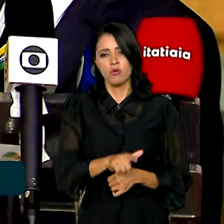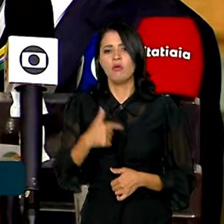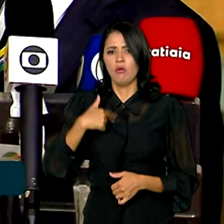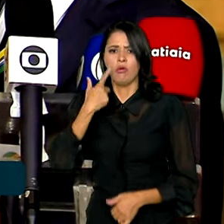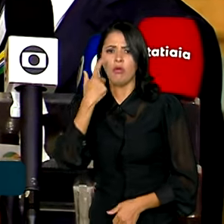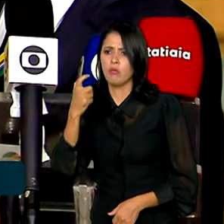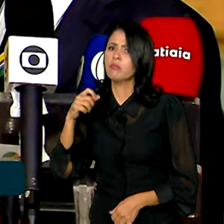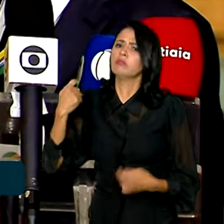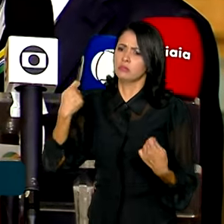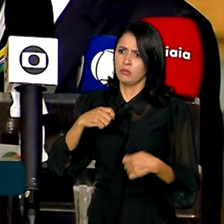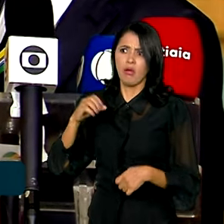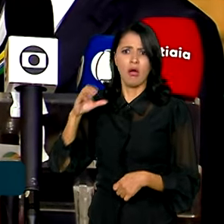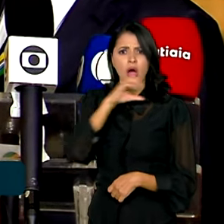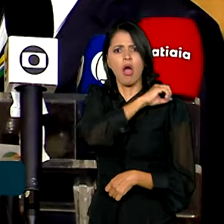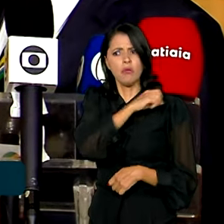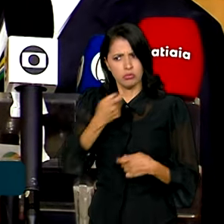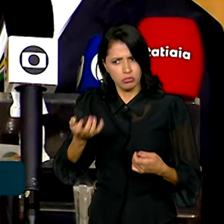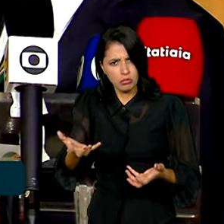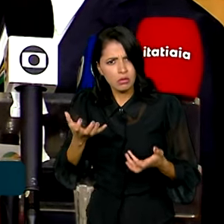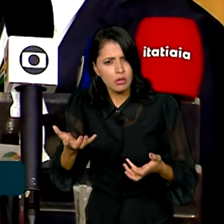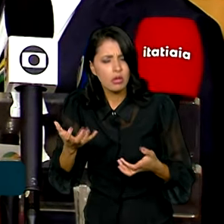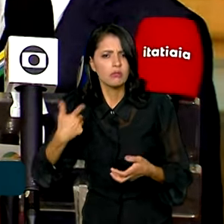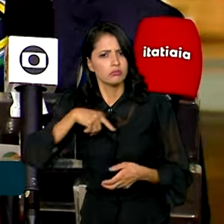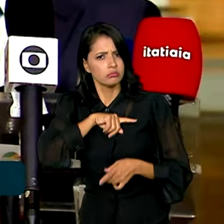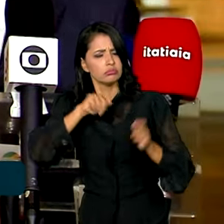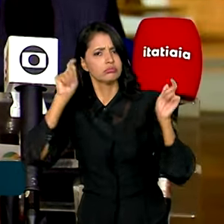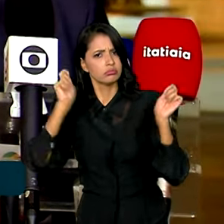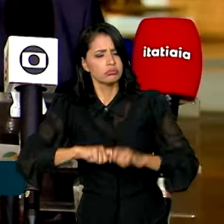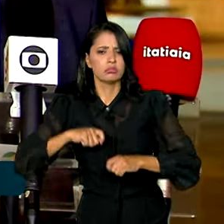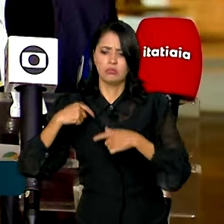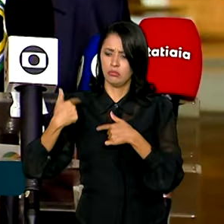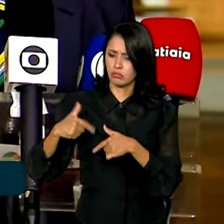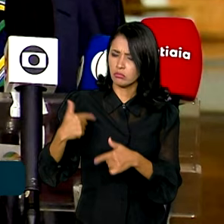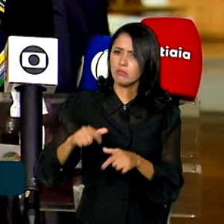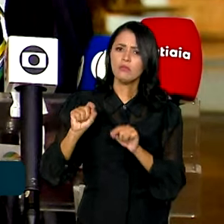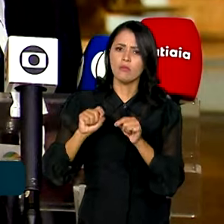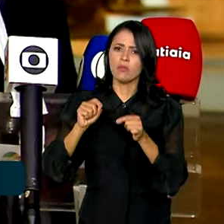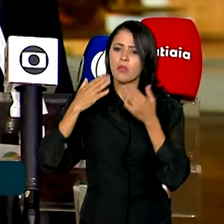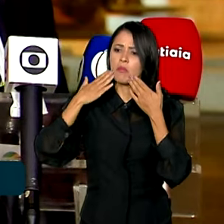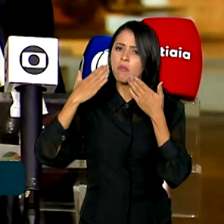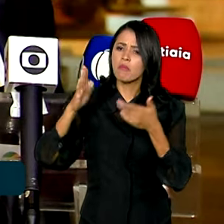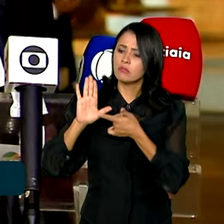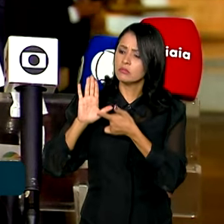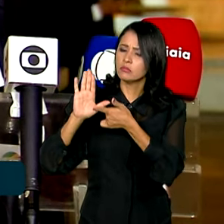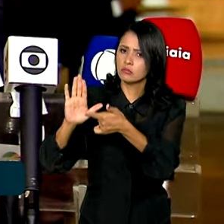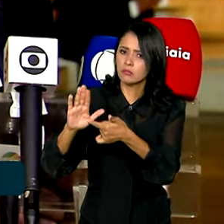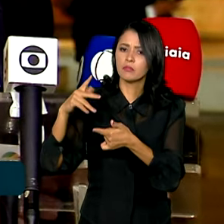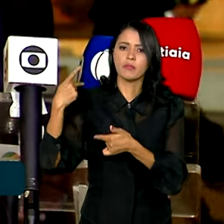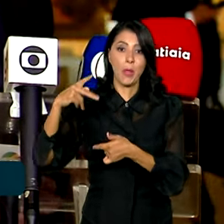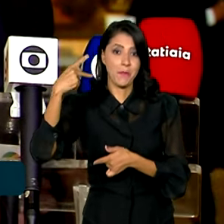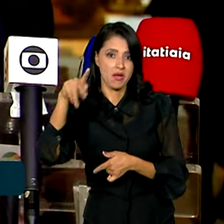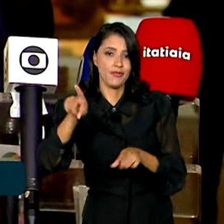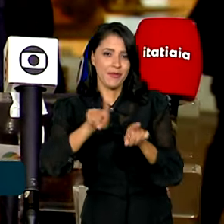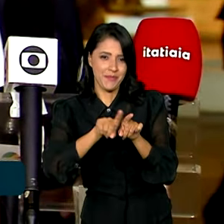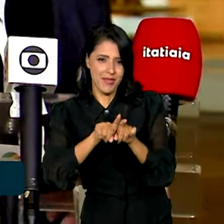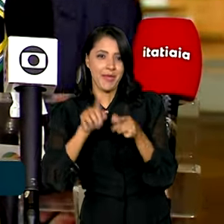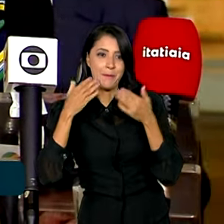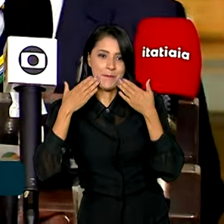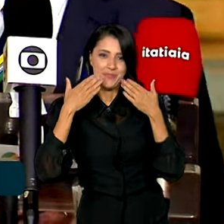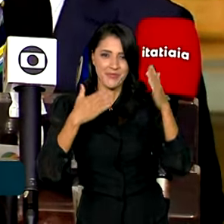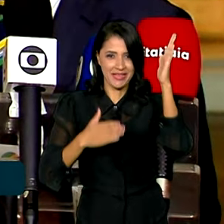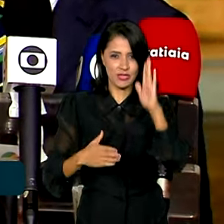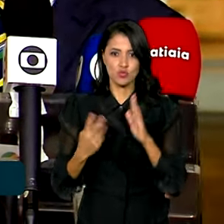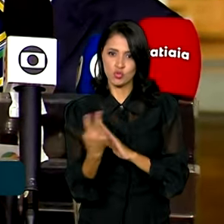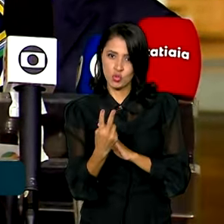feito o mais rápido possível e que a gente possa trabalhar para apresentar tanto ao Paraguai quanto ao Brasil uma